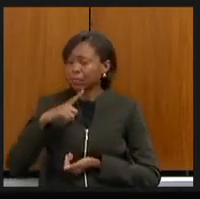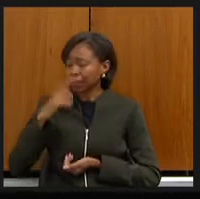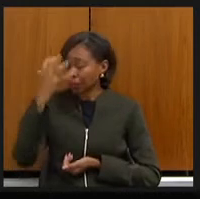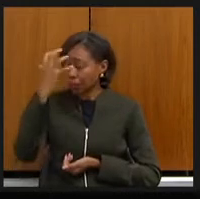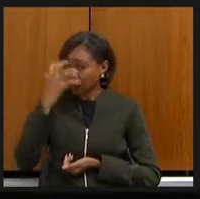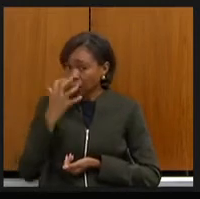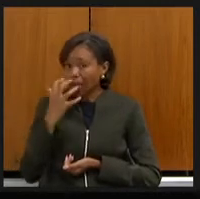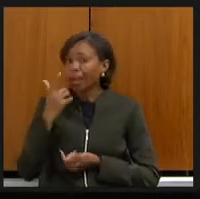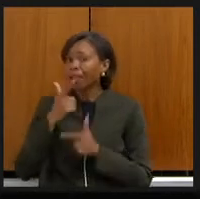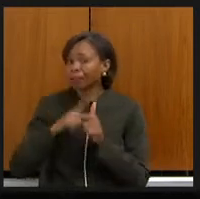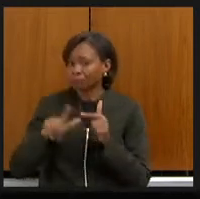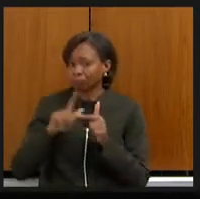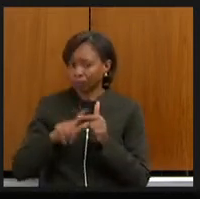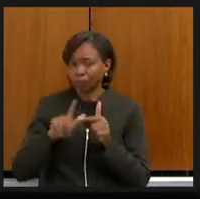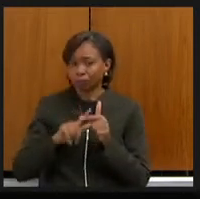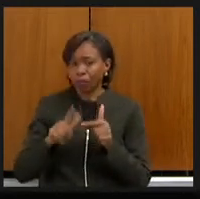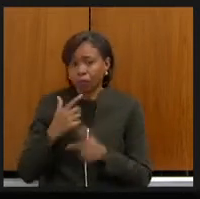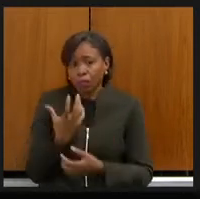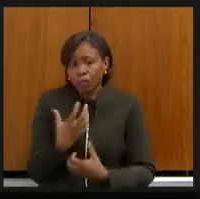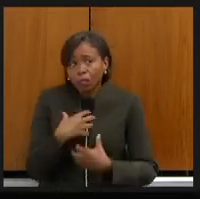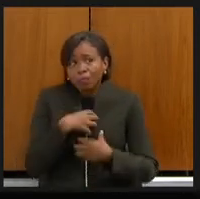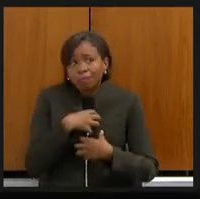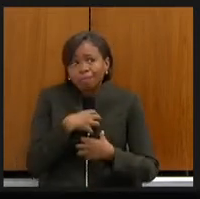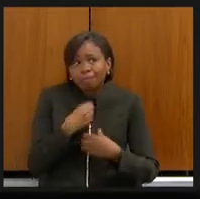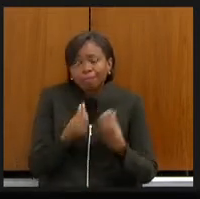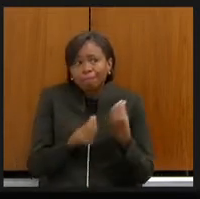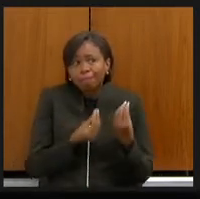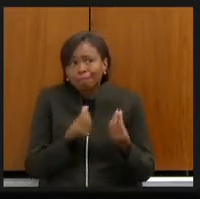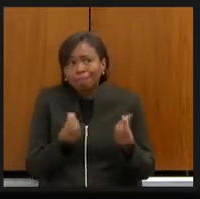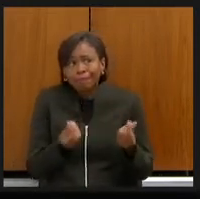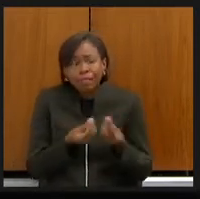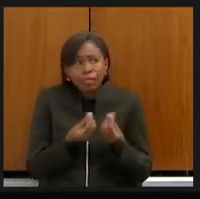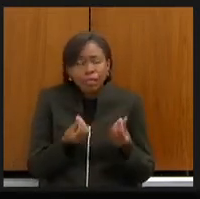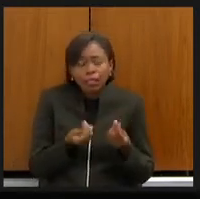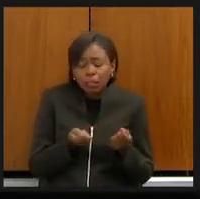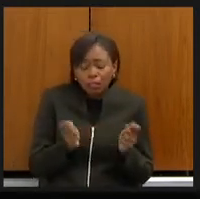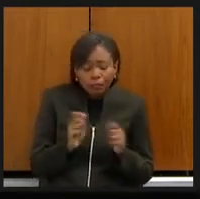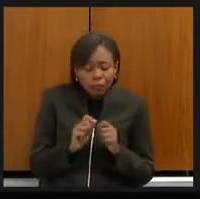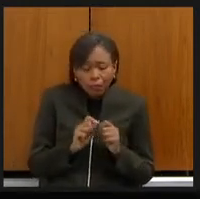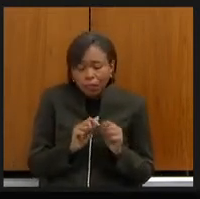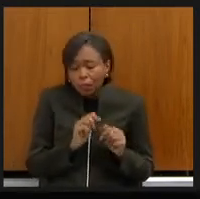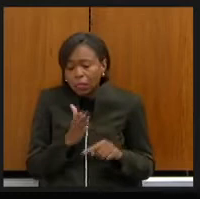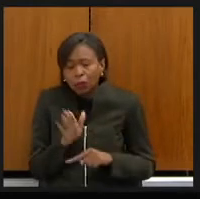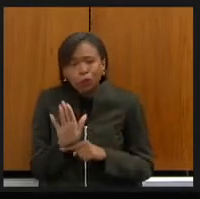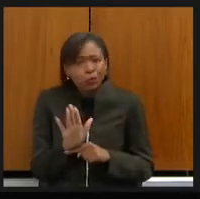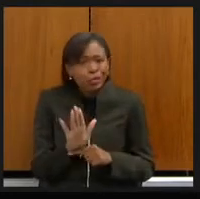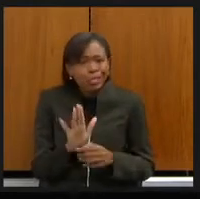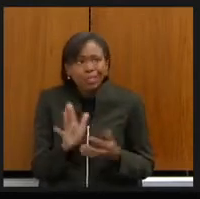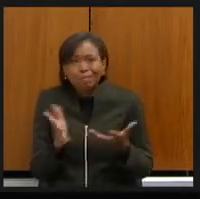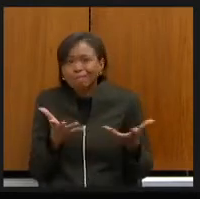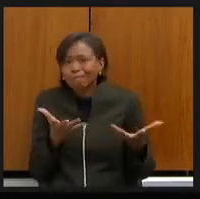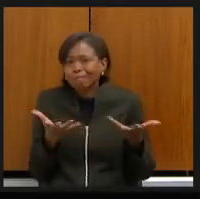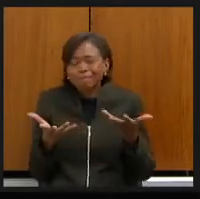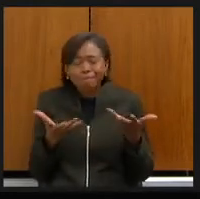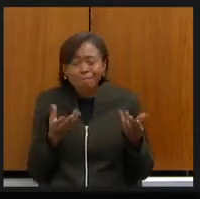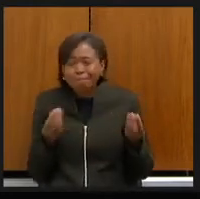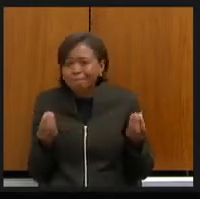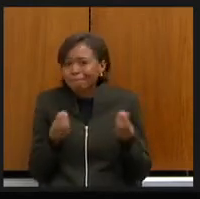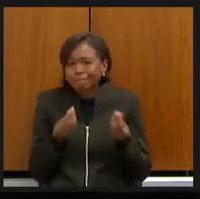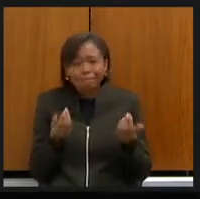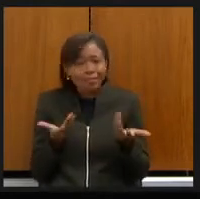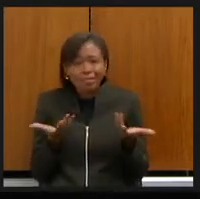para gente e que a gente se sente um pouco impotente né e potente Que a cada dia que a gente vê